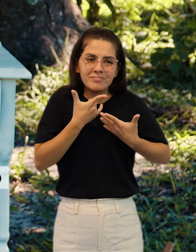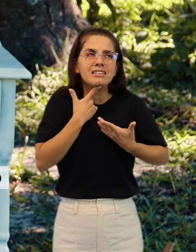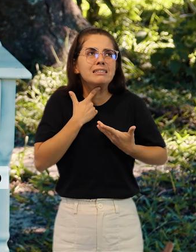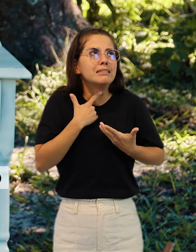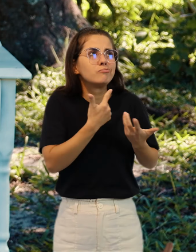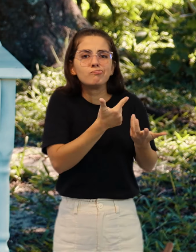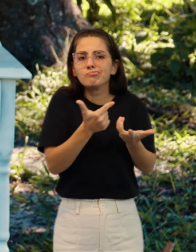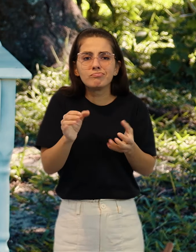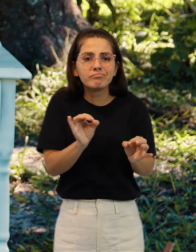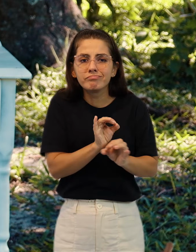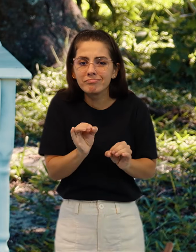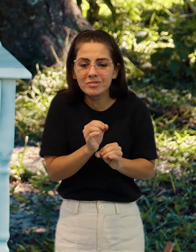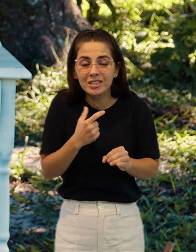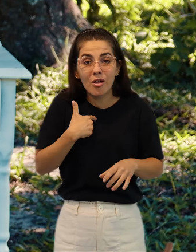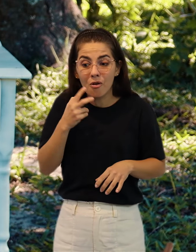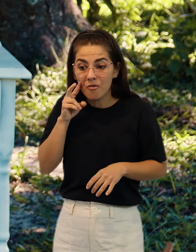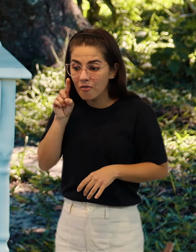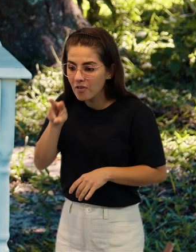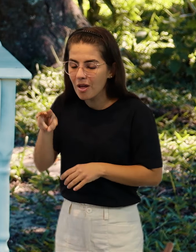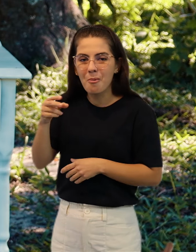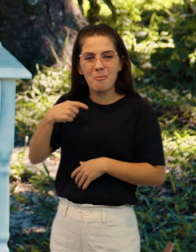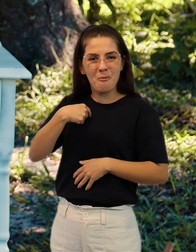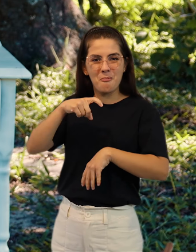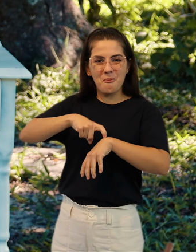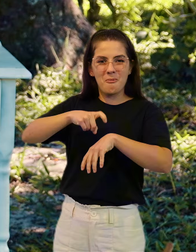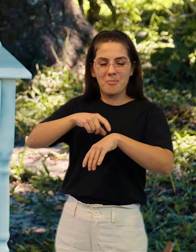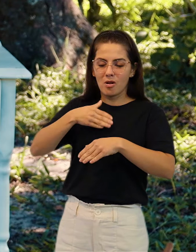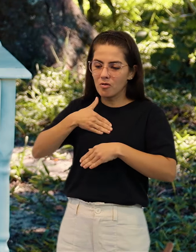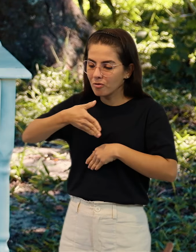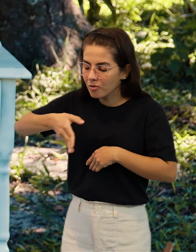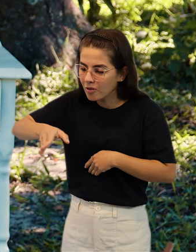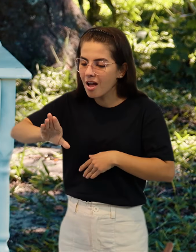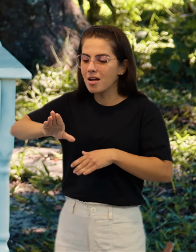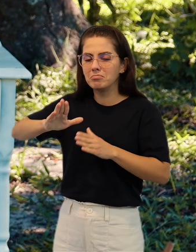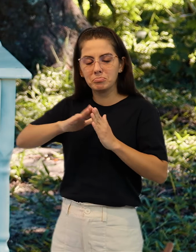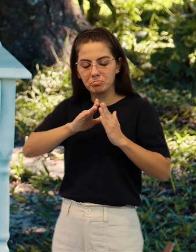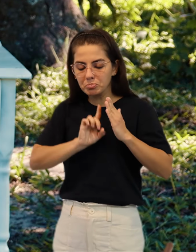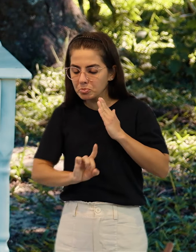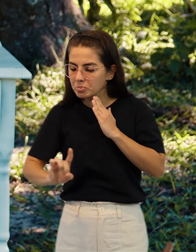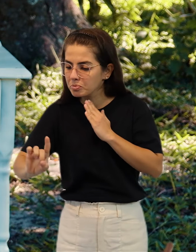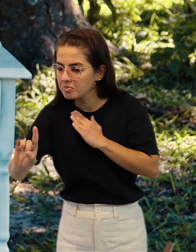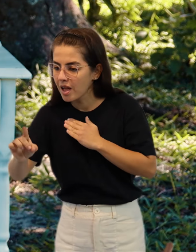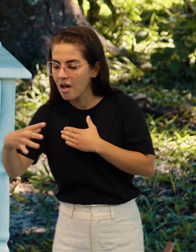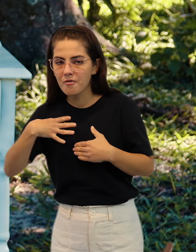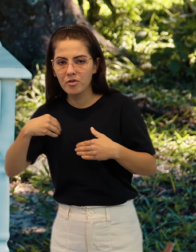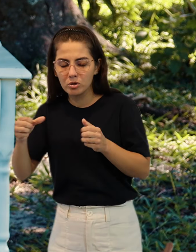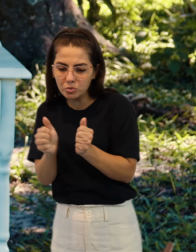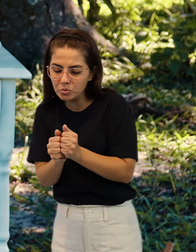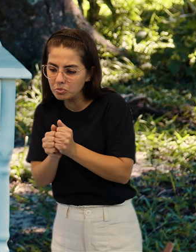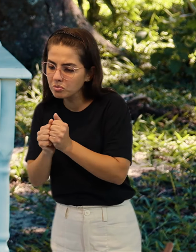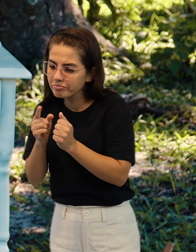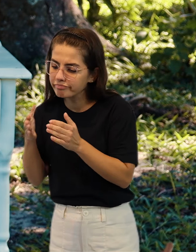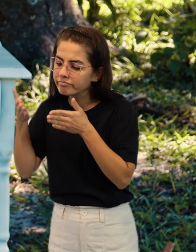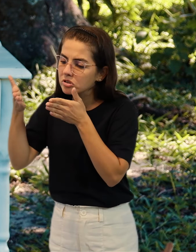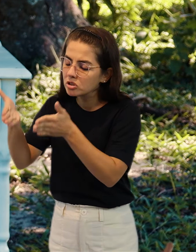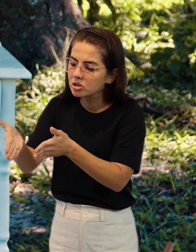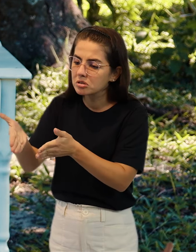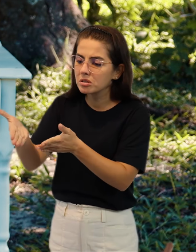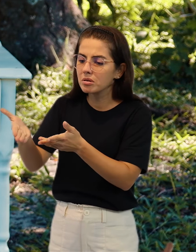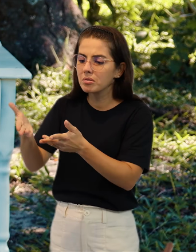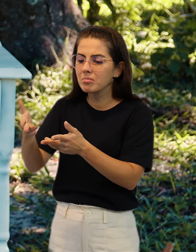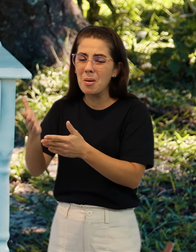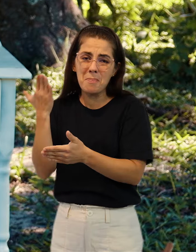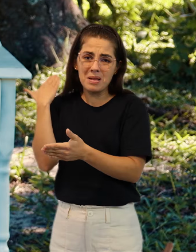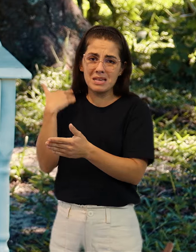tinha motivação. E ali eu vi o meu momento, porque eu saía de casa com uma criança pequena, né? Minha filha, e daí